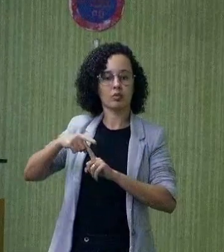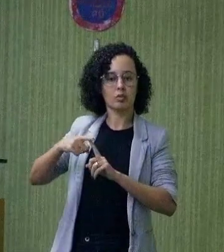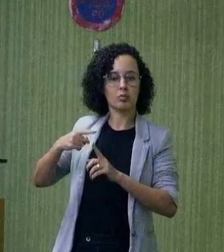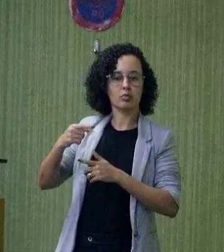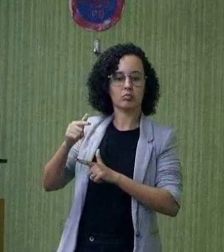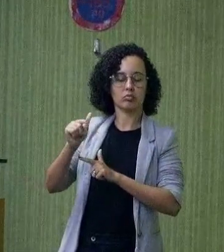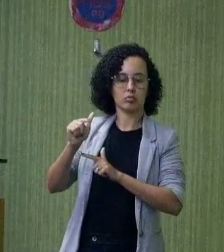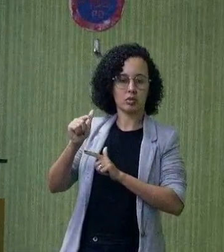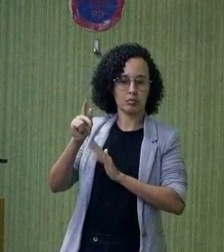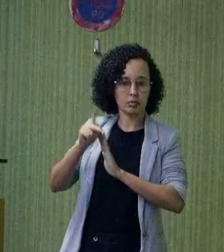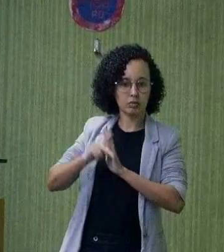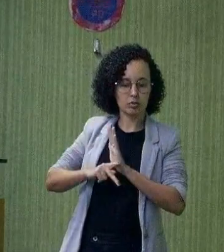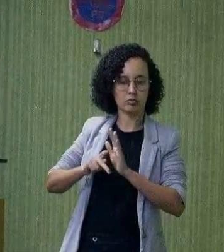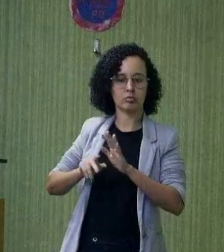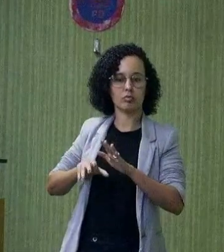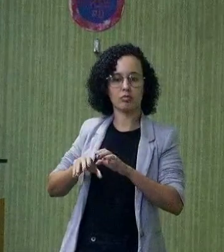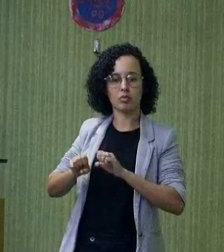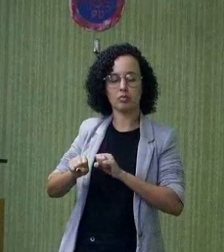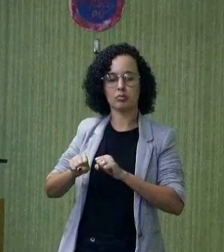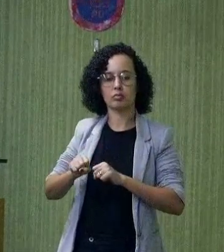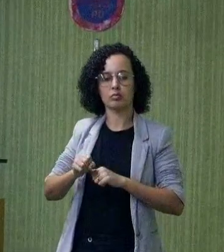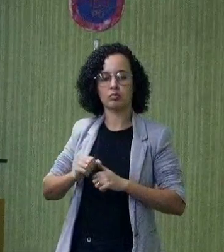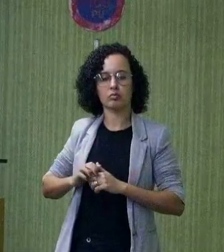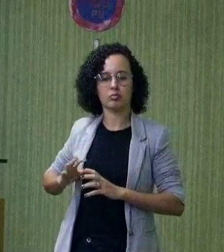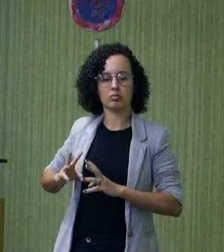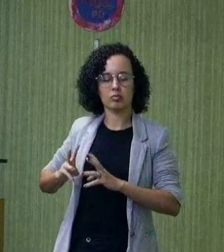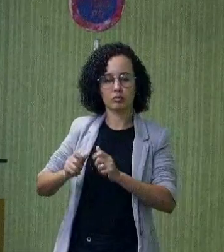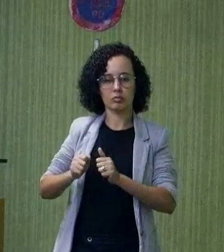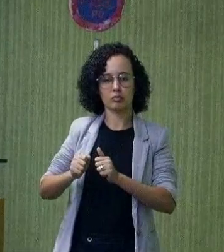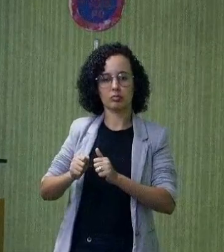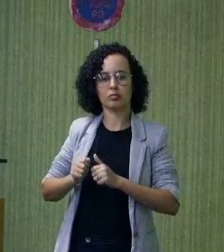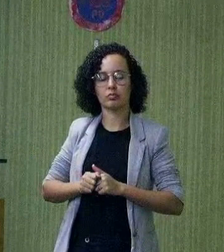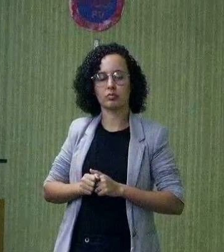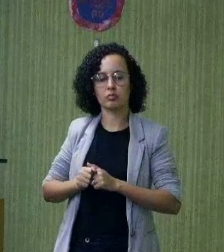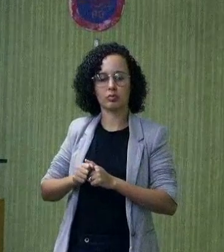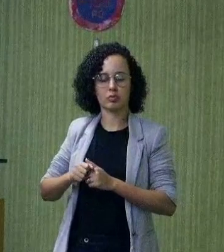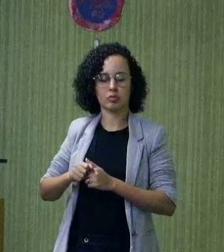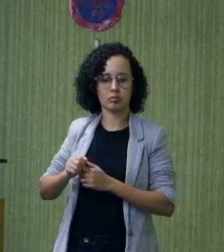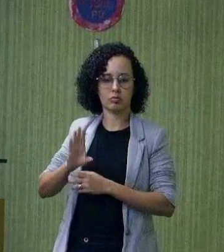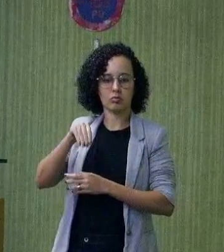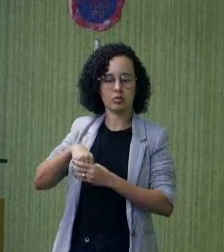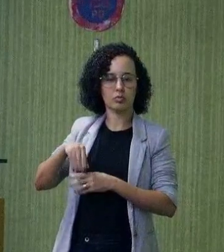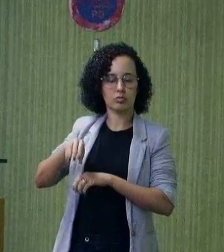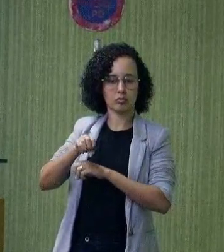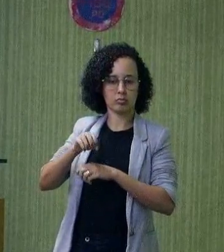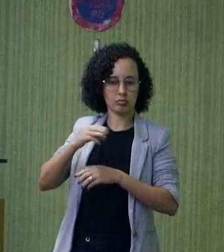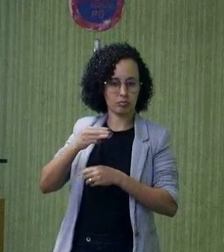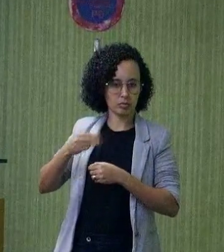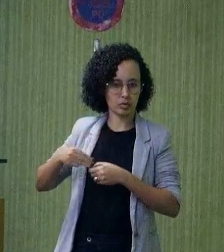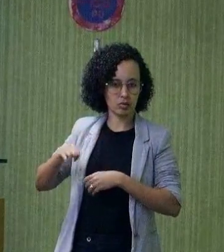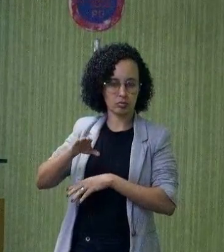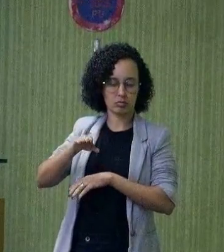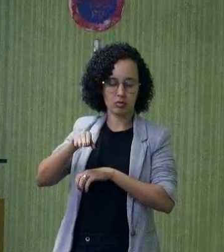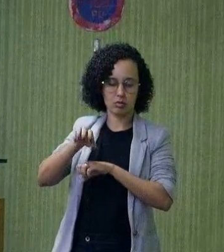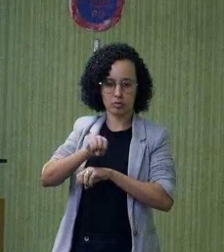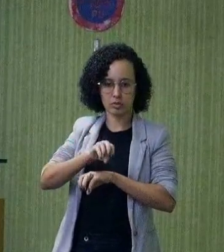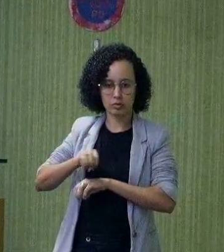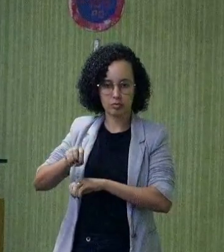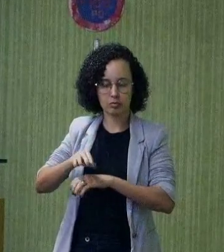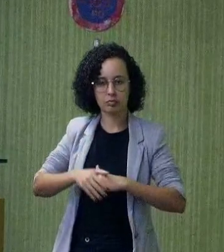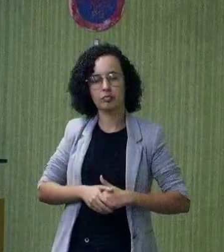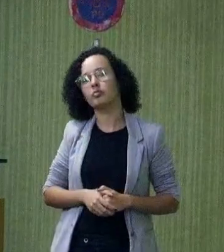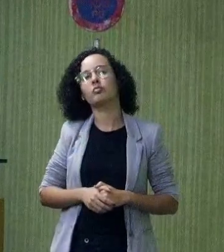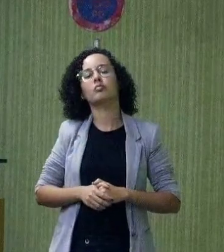todas as secretarias e Autarquias do Ministério da Educação eh pelo pelo conselho pela onim que são as